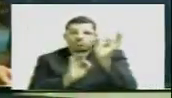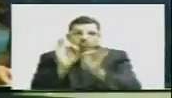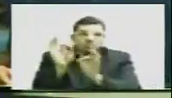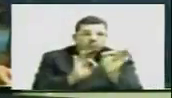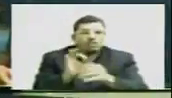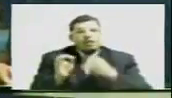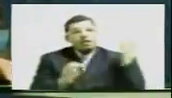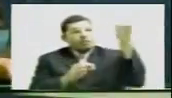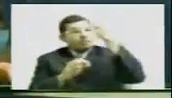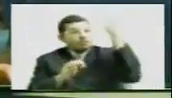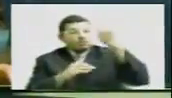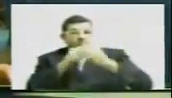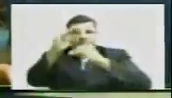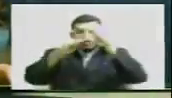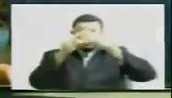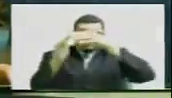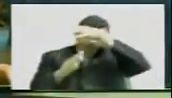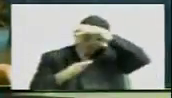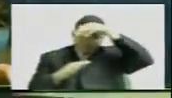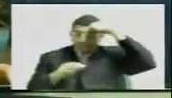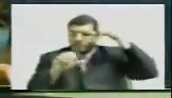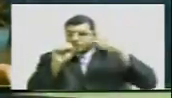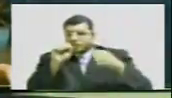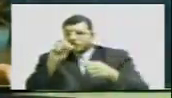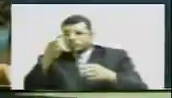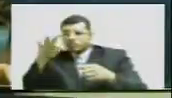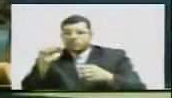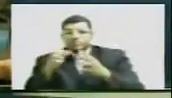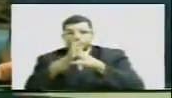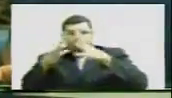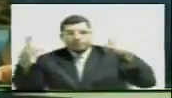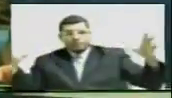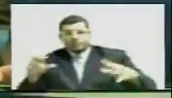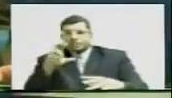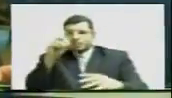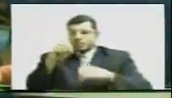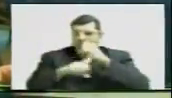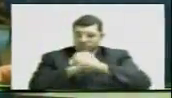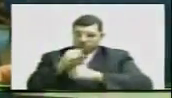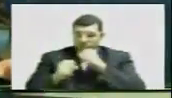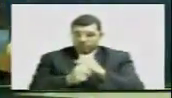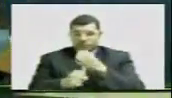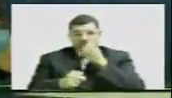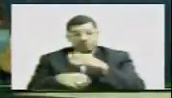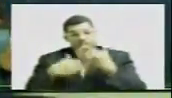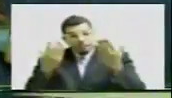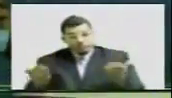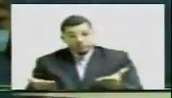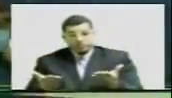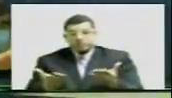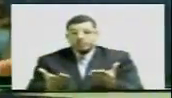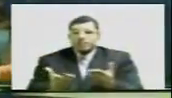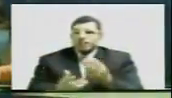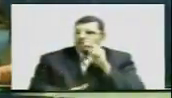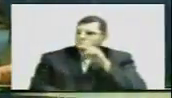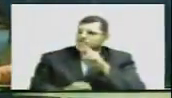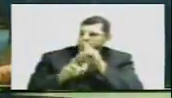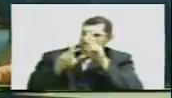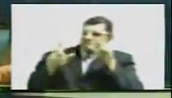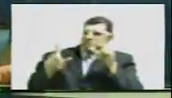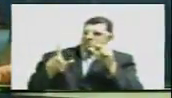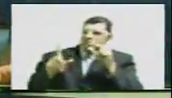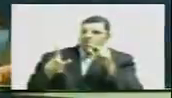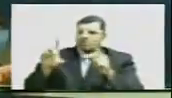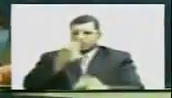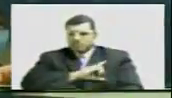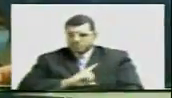projeto que é fundamental para o desenvolvimento da Zona Franca, a ampliação para 50 anos. E aí é de causar espécie,